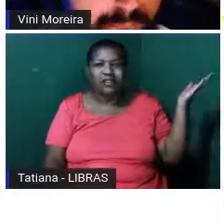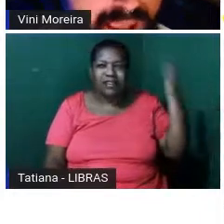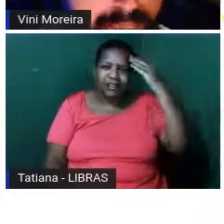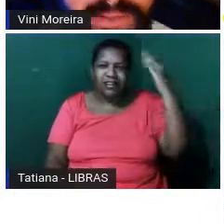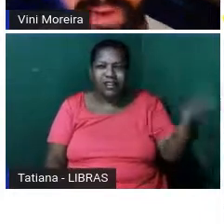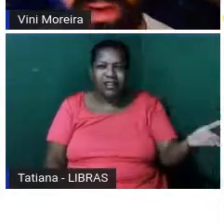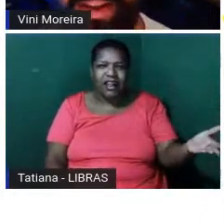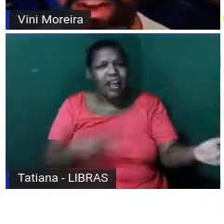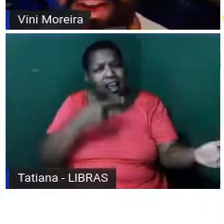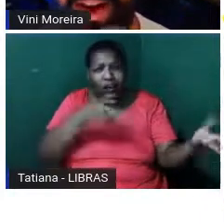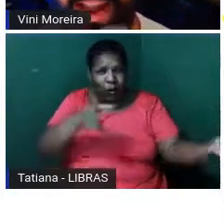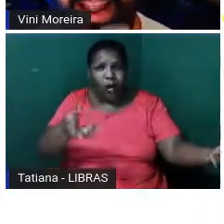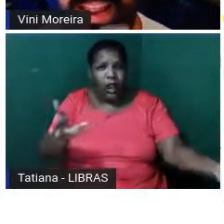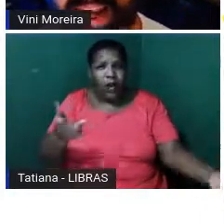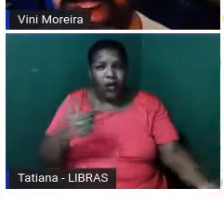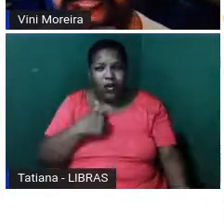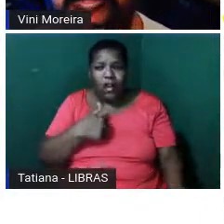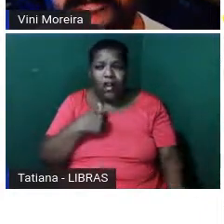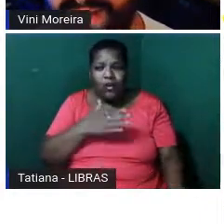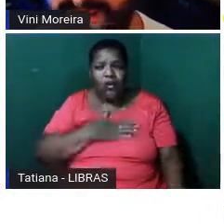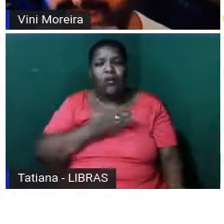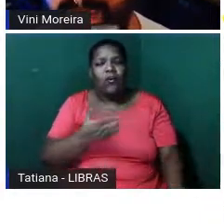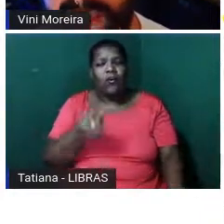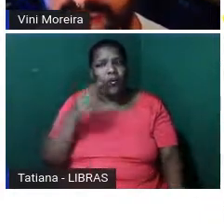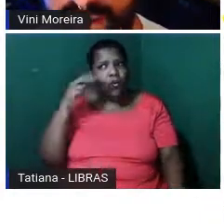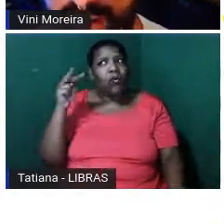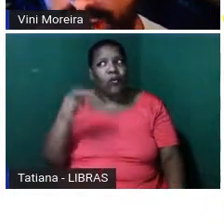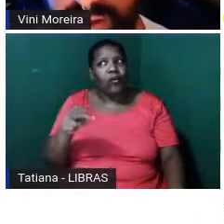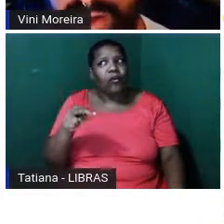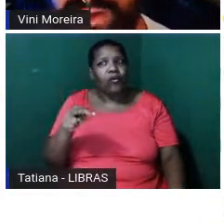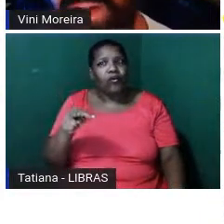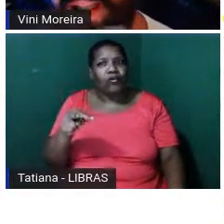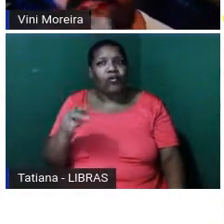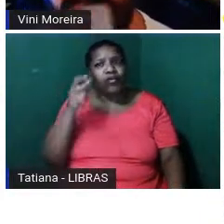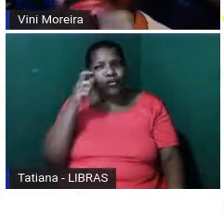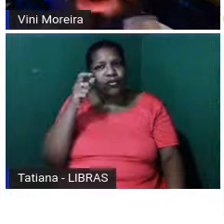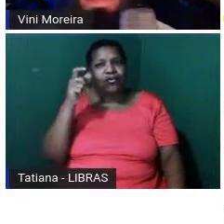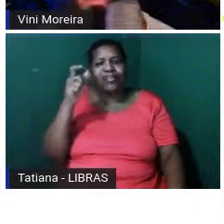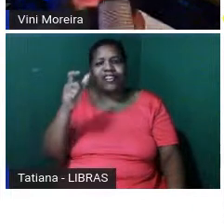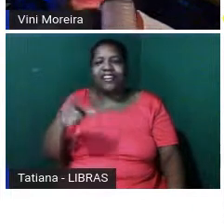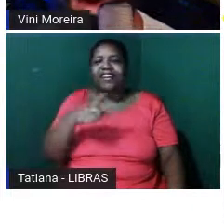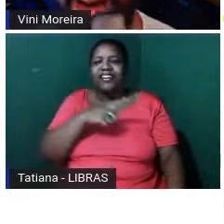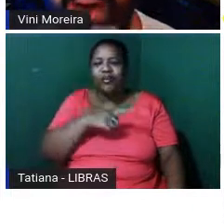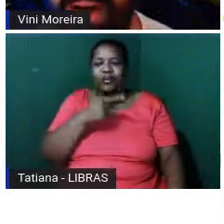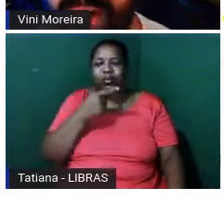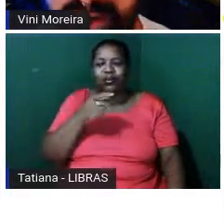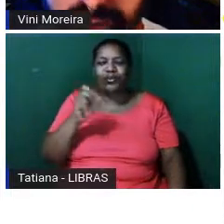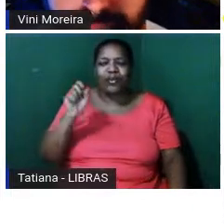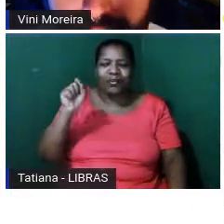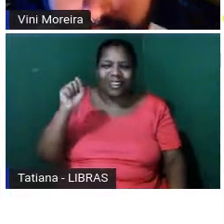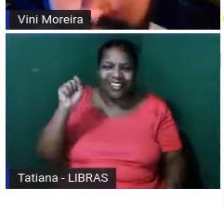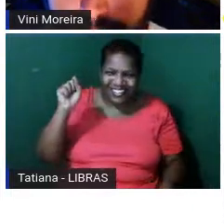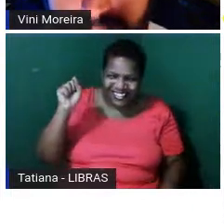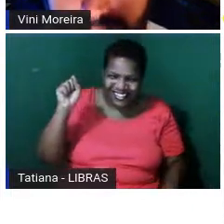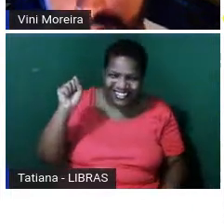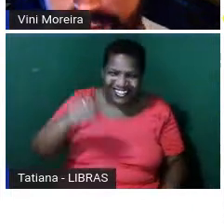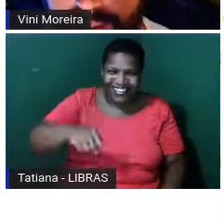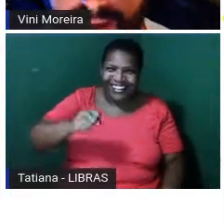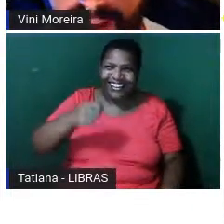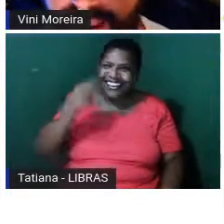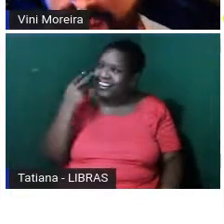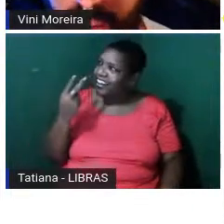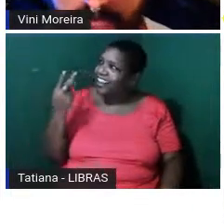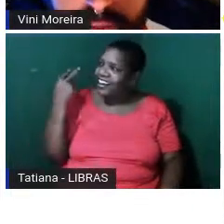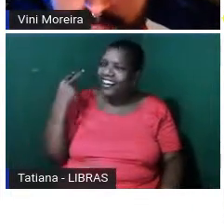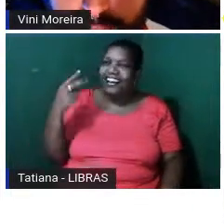falar na perna mesma coisa a gente tem já até essa esse olhar de a gente tá no lugar melhor e a gente não precisa olhar para